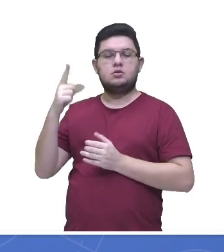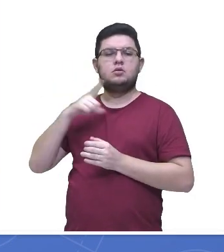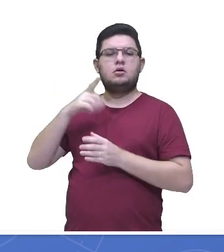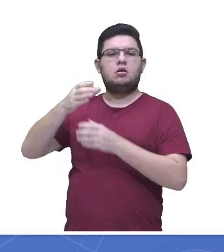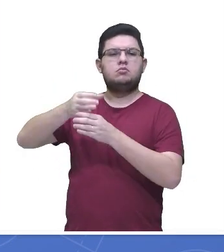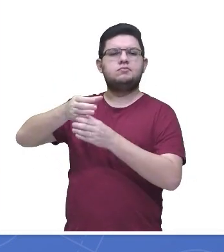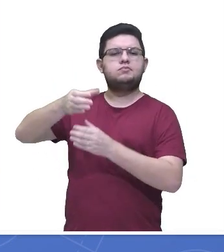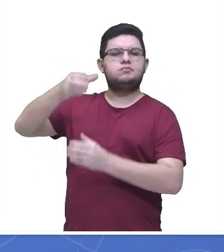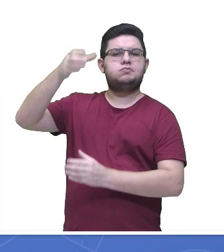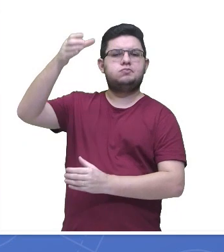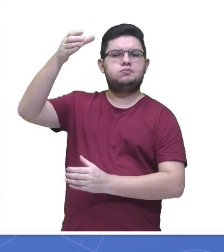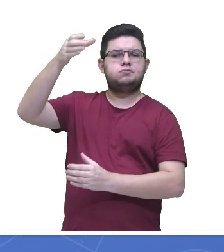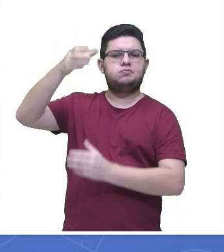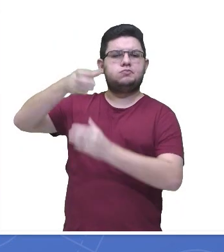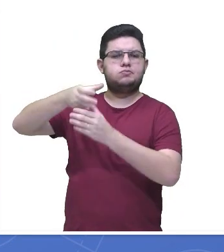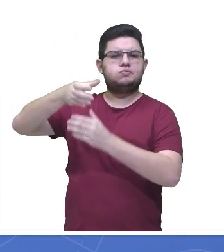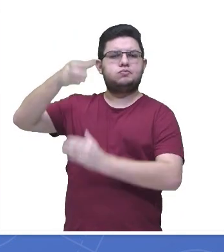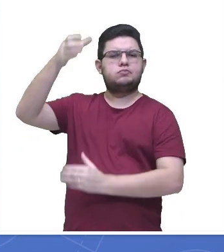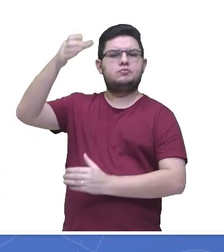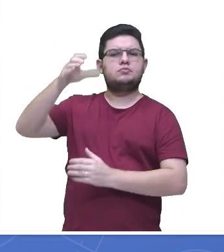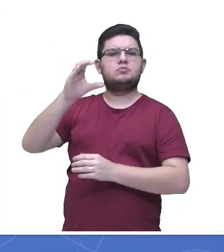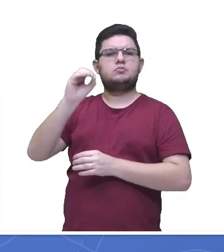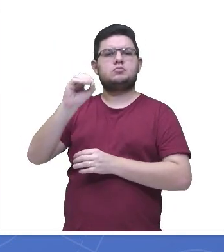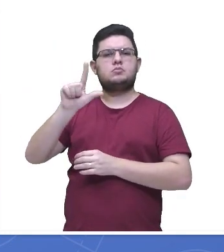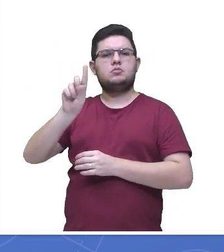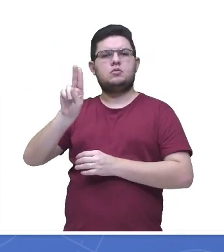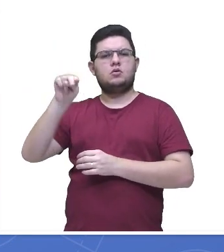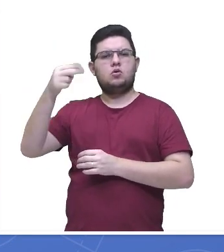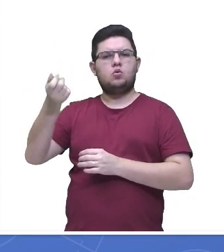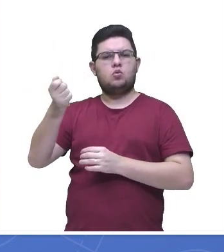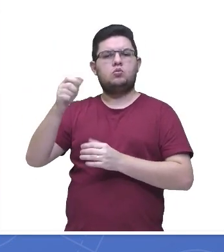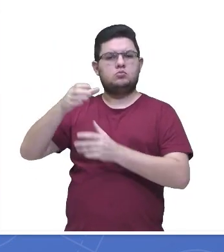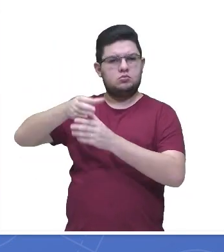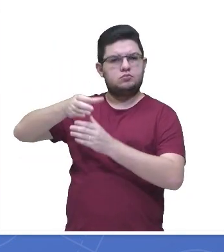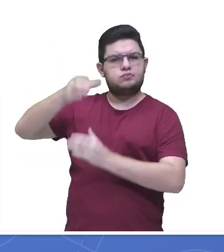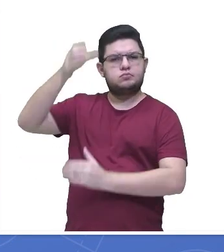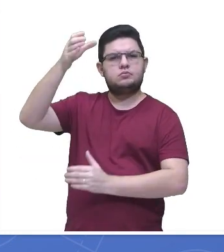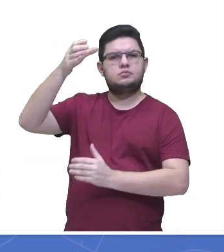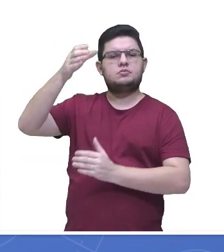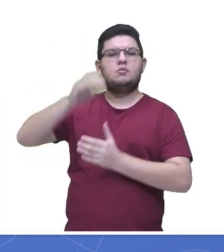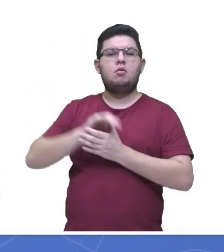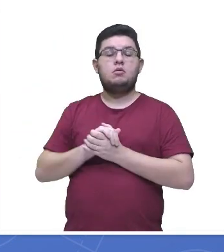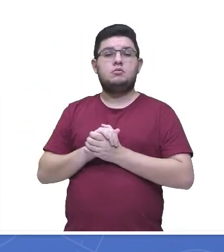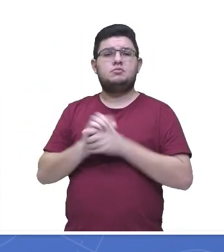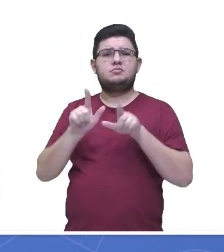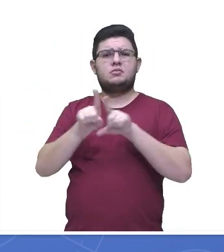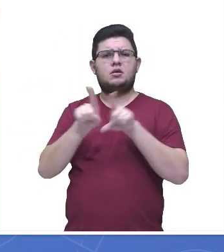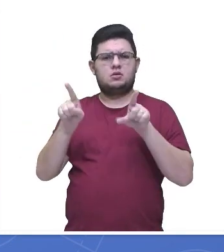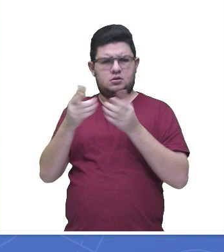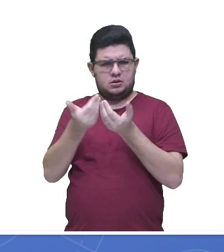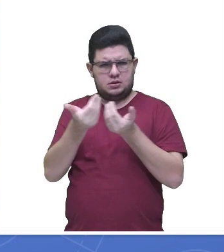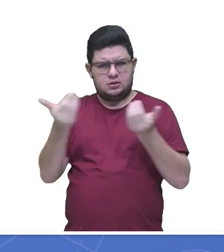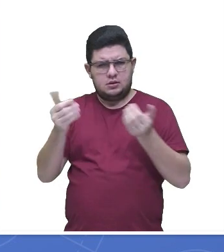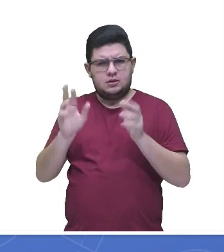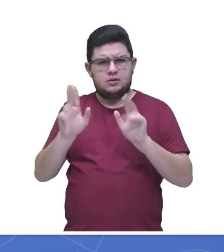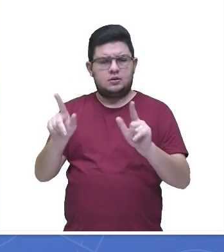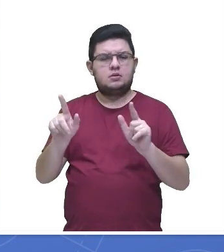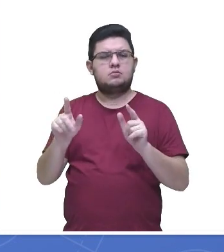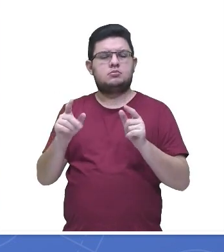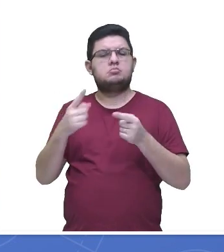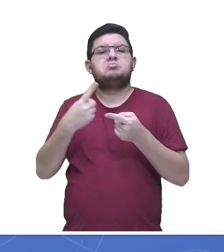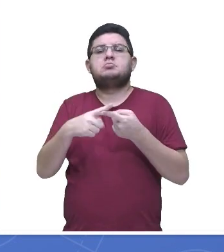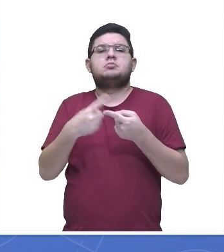coluna, justamente, é isso aqui. Mas elas são separadas, elas têm uma diferença, por quê?